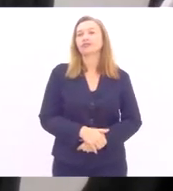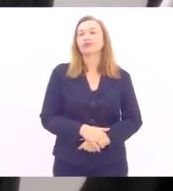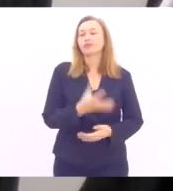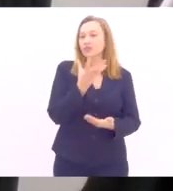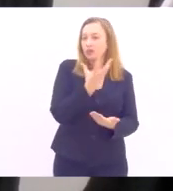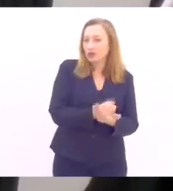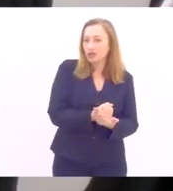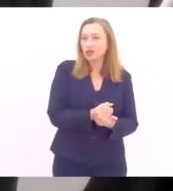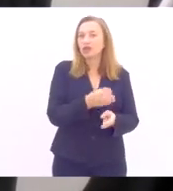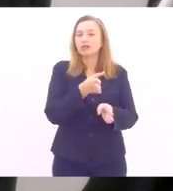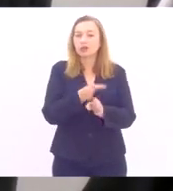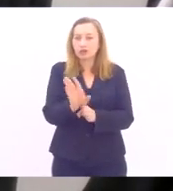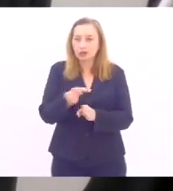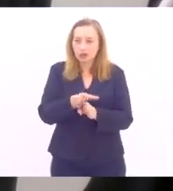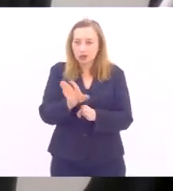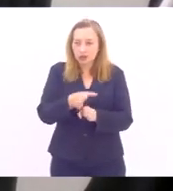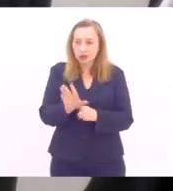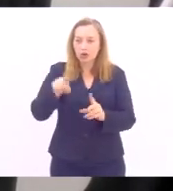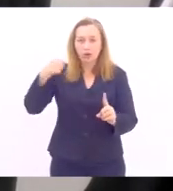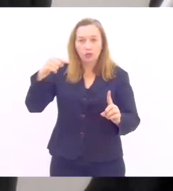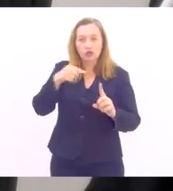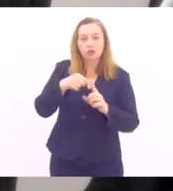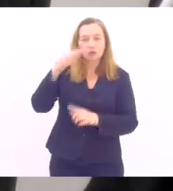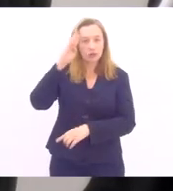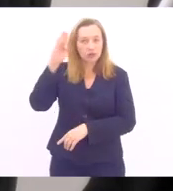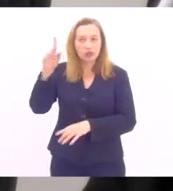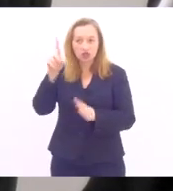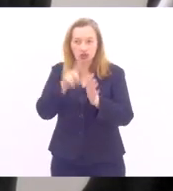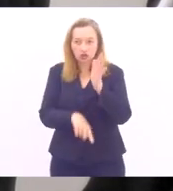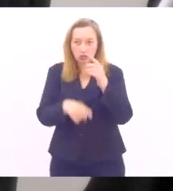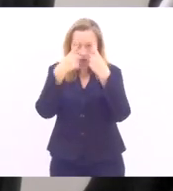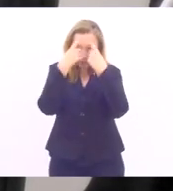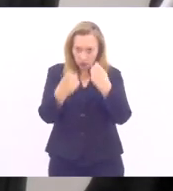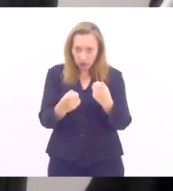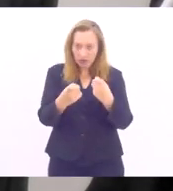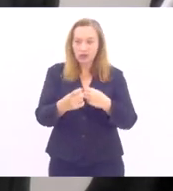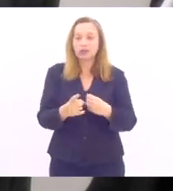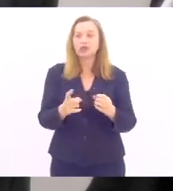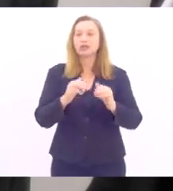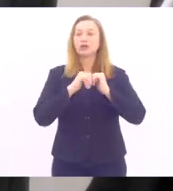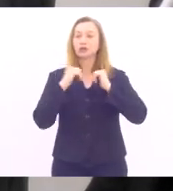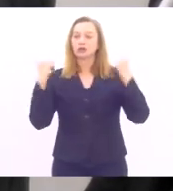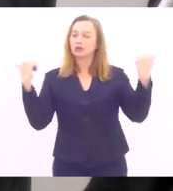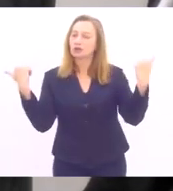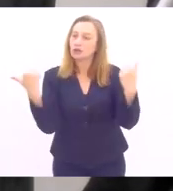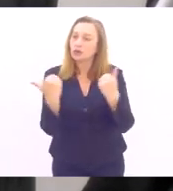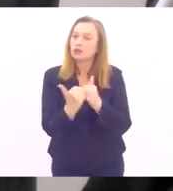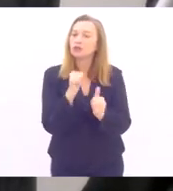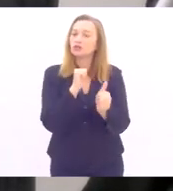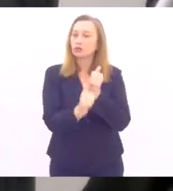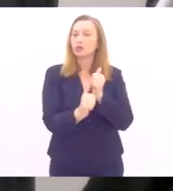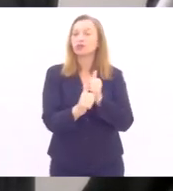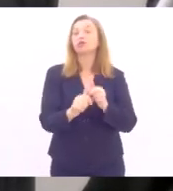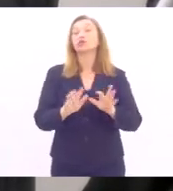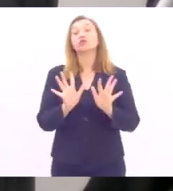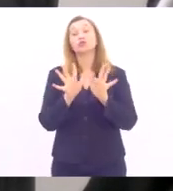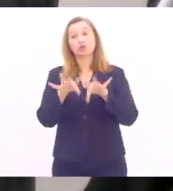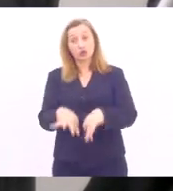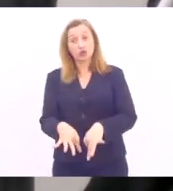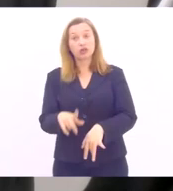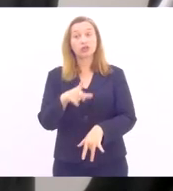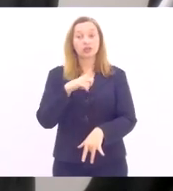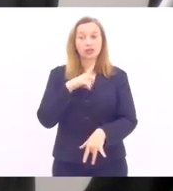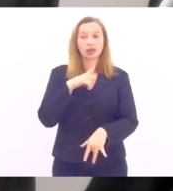cadastros, orientações, etc., com o objetivo principal é reduzir a violência nos estádios. E, ao final, tem os pontos